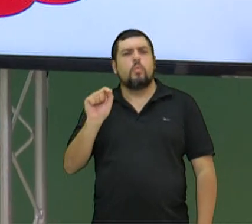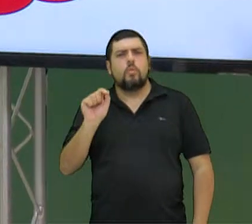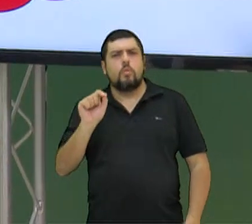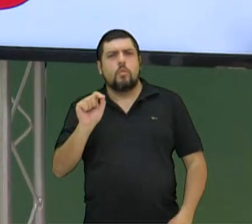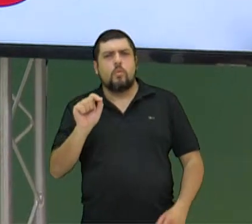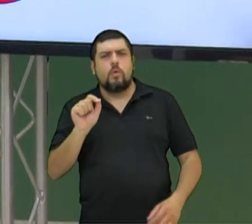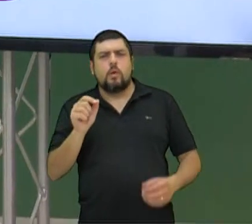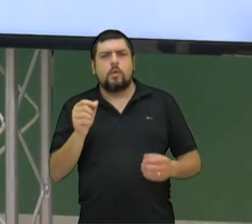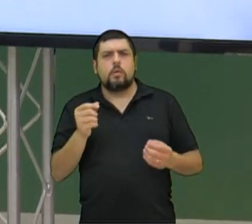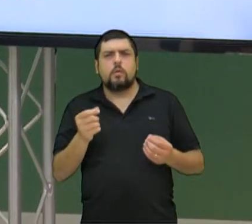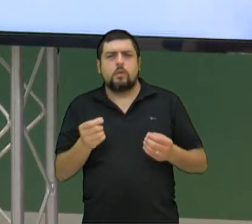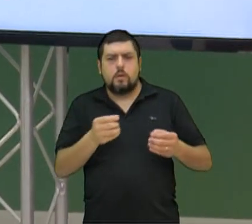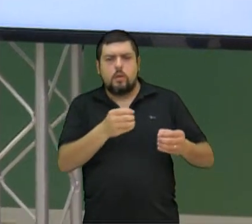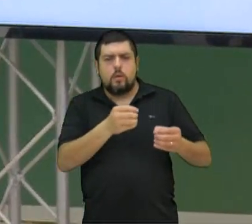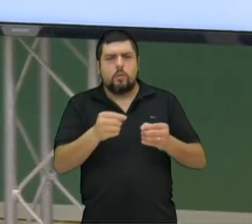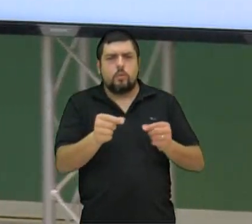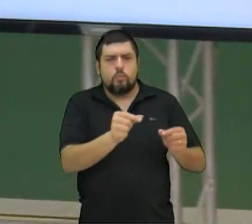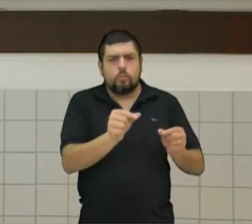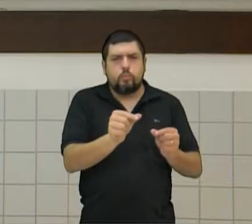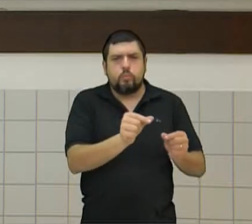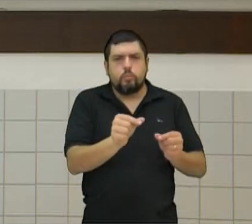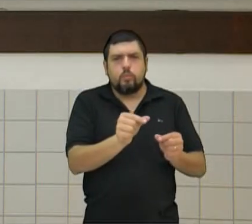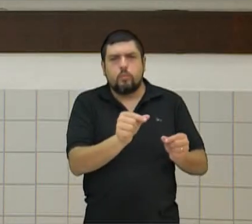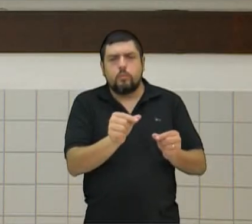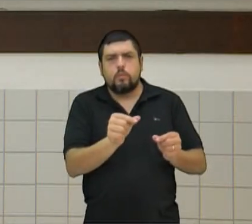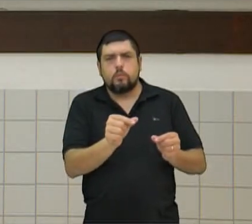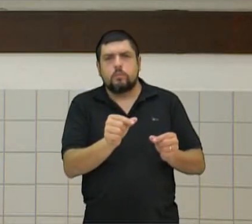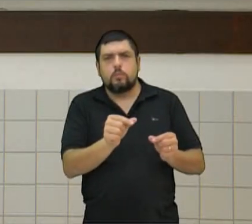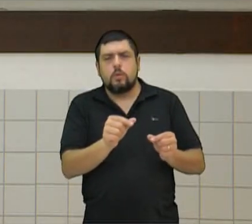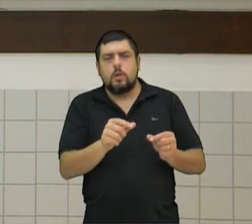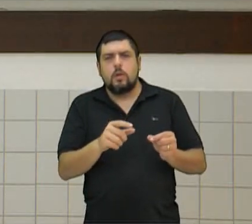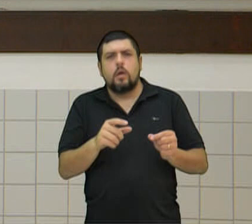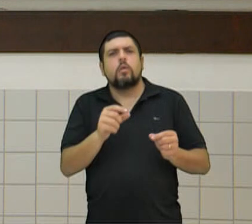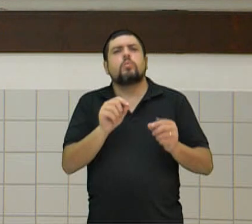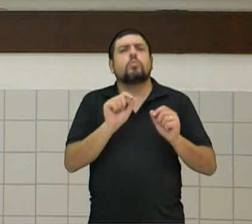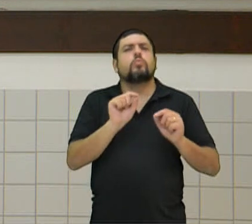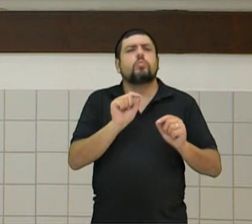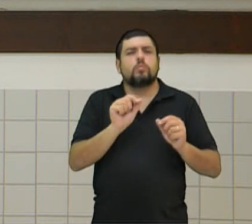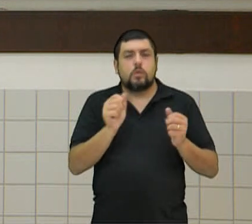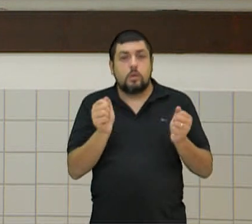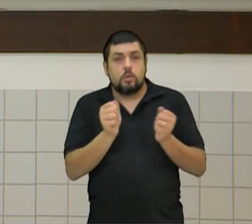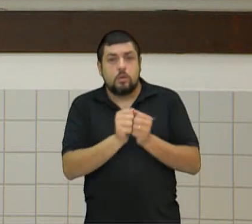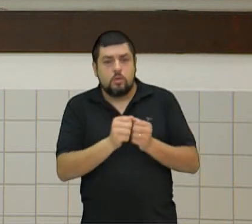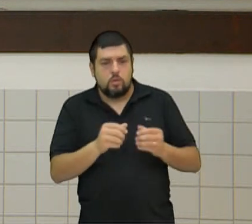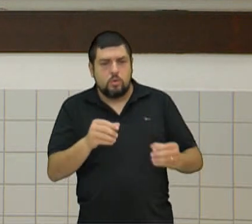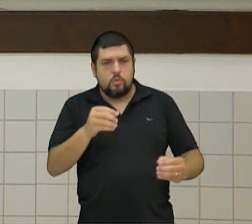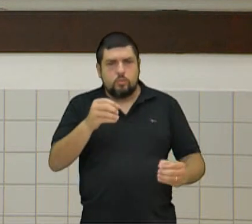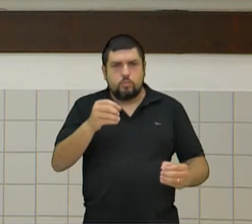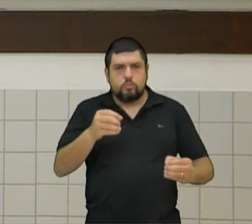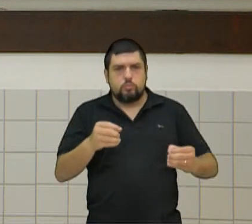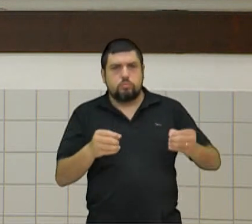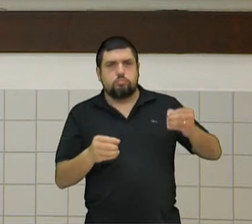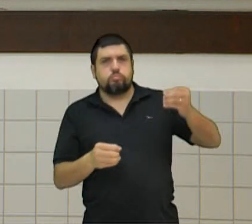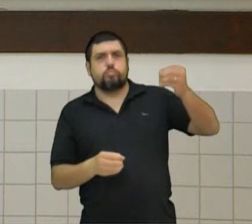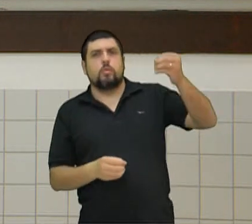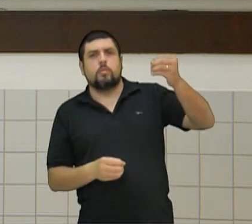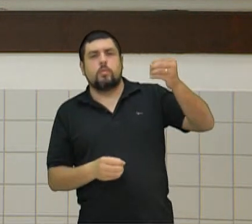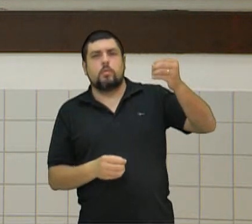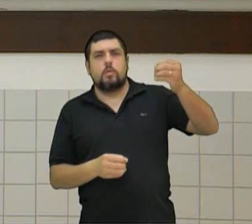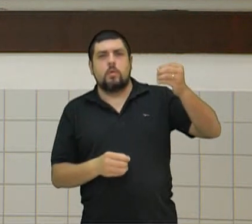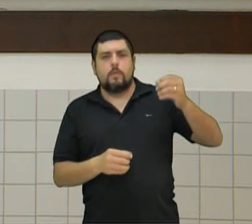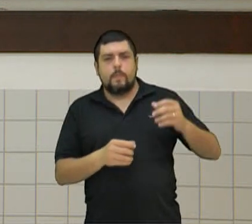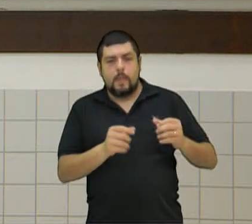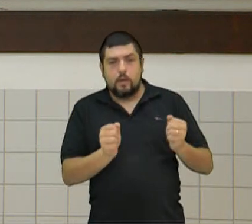Bem, quem que seria a carga aqui? Pessoal, vamos voltar aqui no nosso sisteminha. Seria isso aqui, ó. Aqui